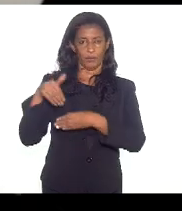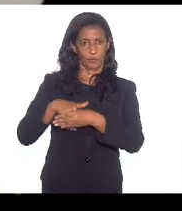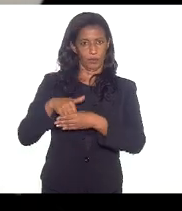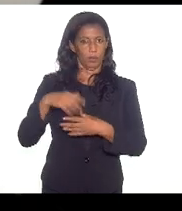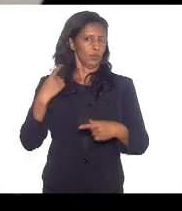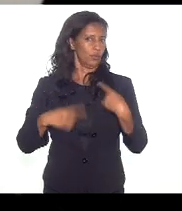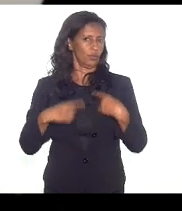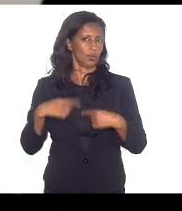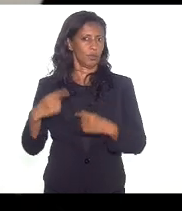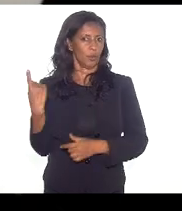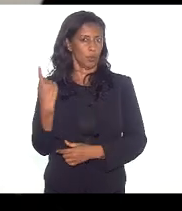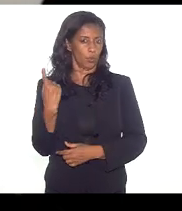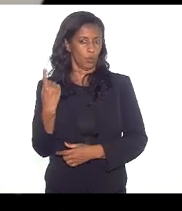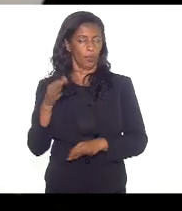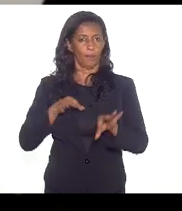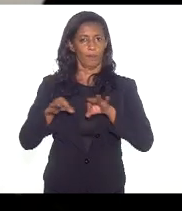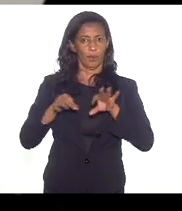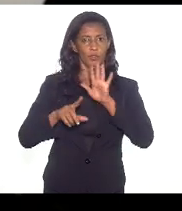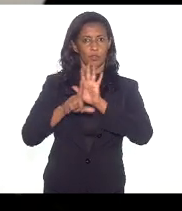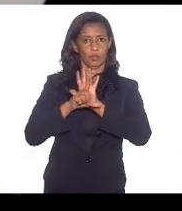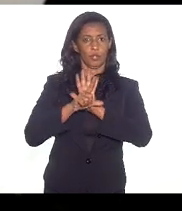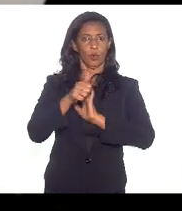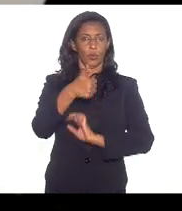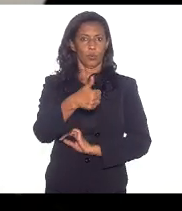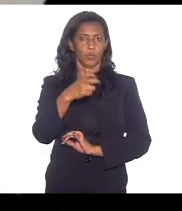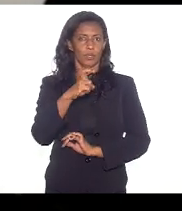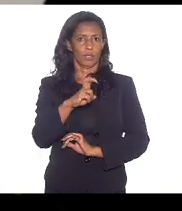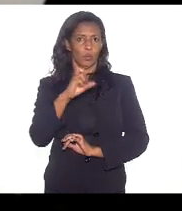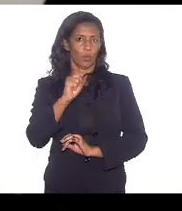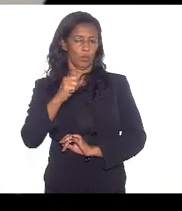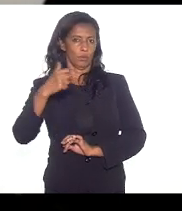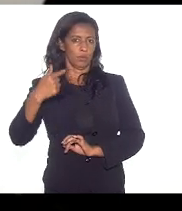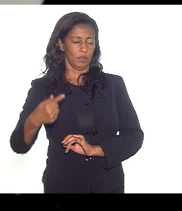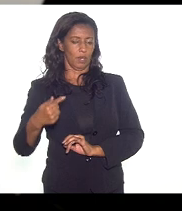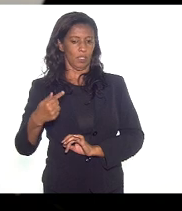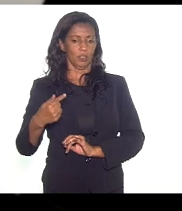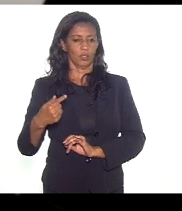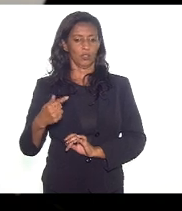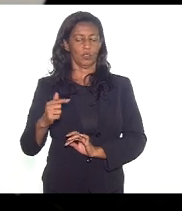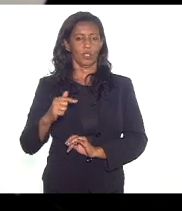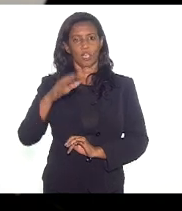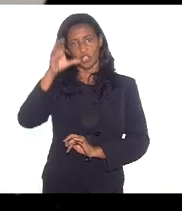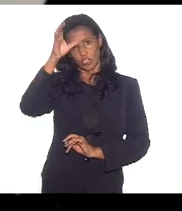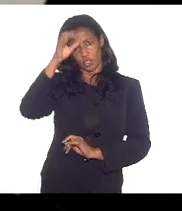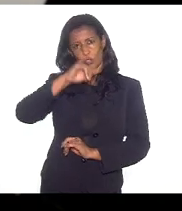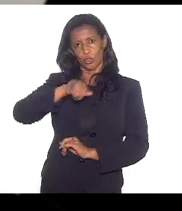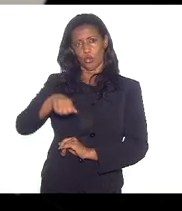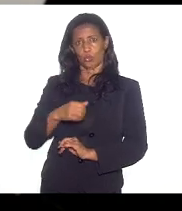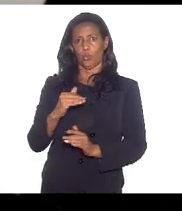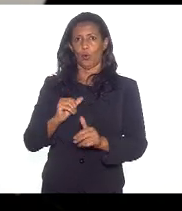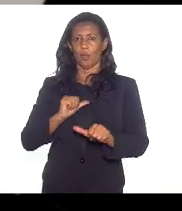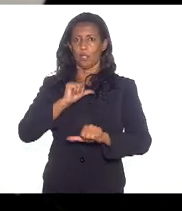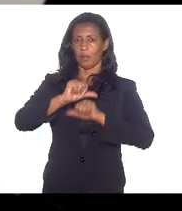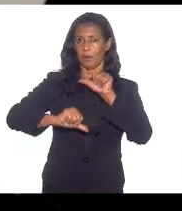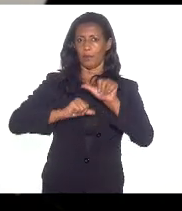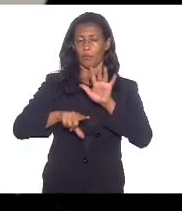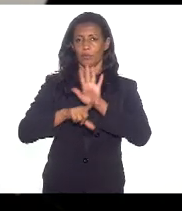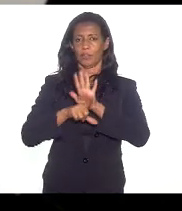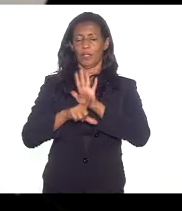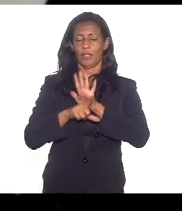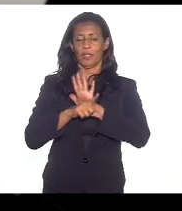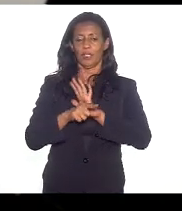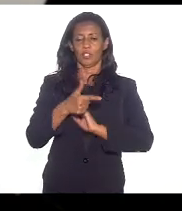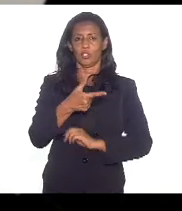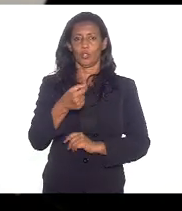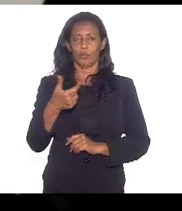em discussão única, projeto de lei 1587 de 19, de autoria da deputada Tia Ju, que altera a lei 5.645